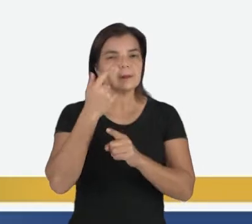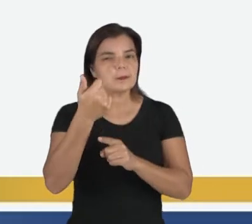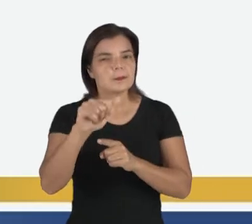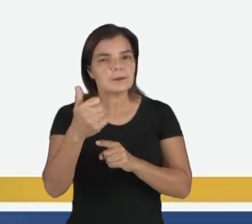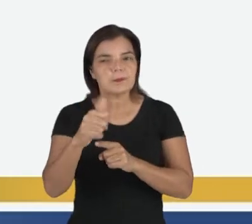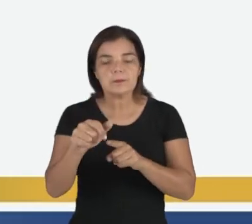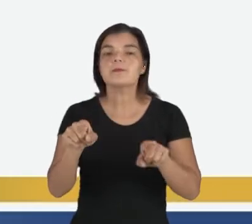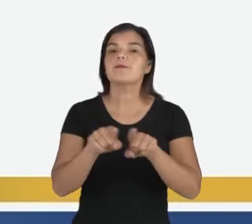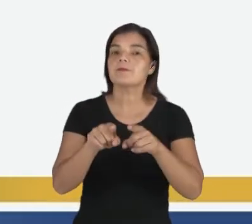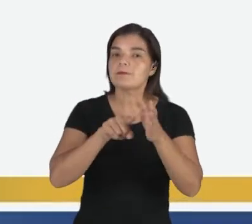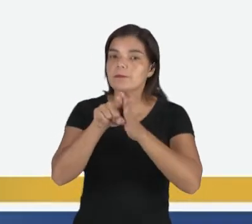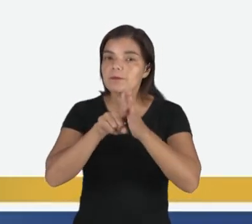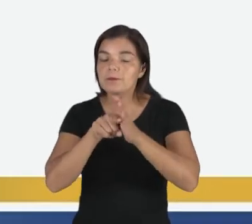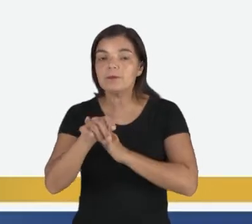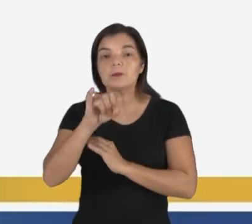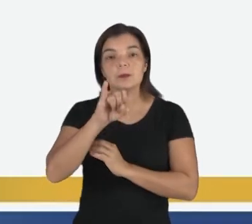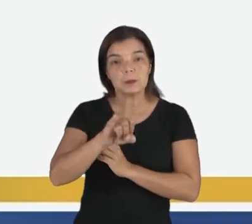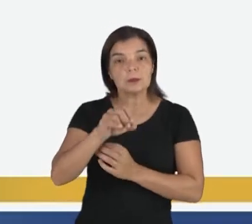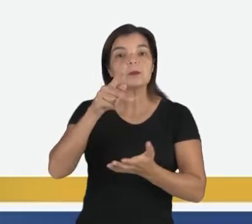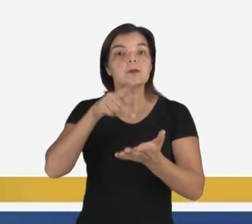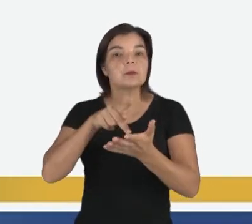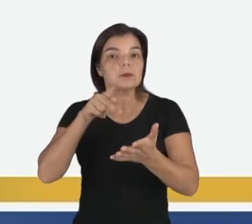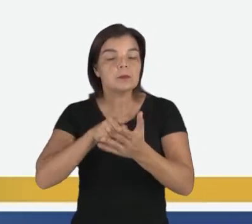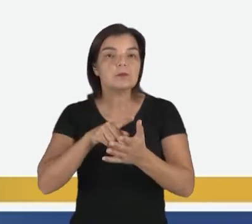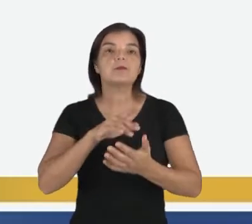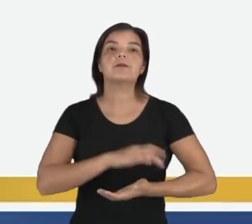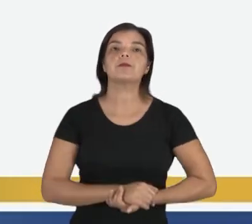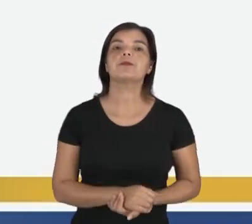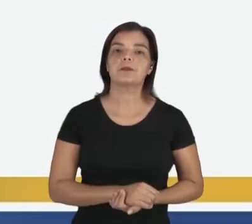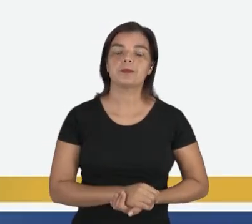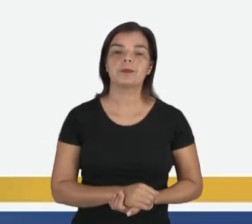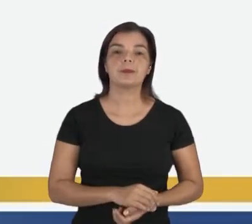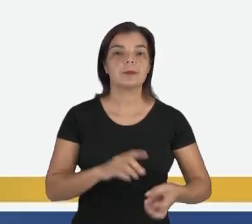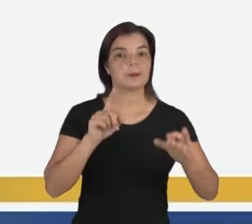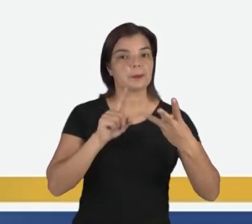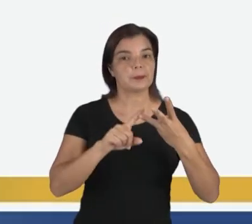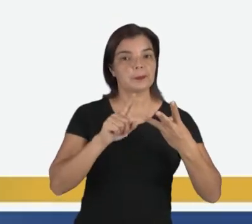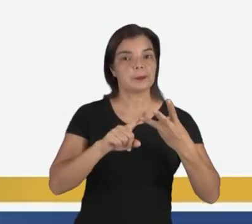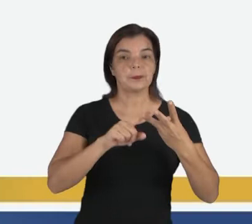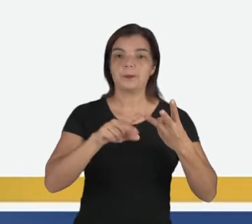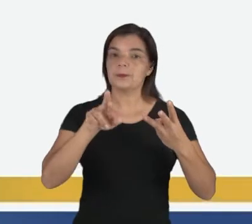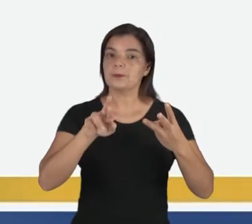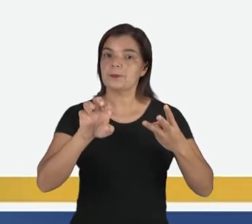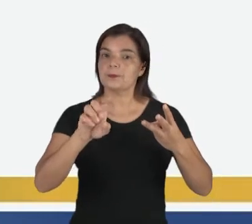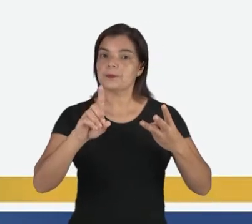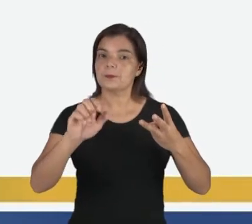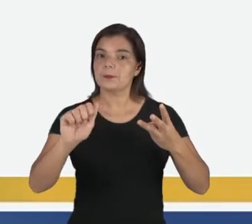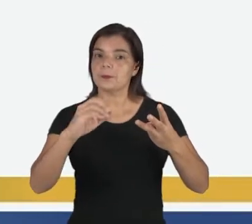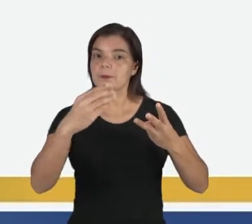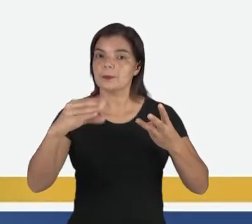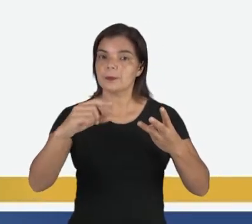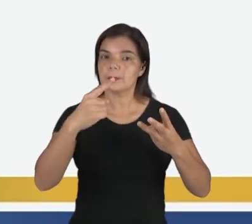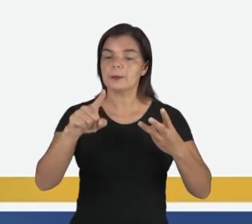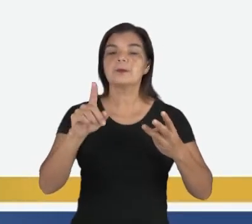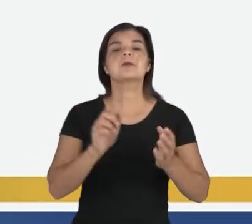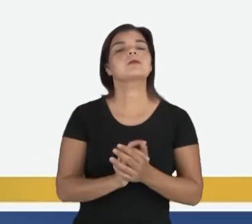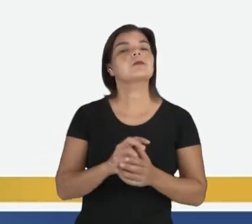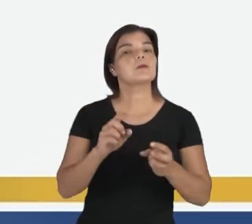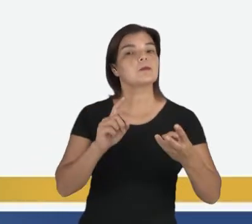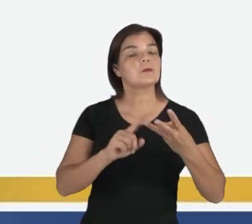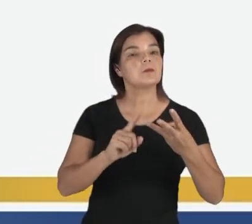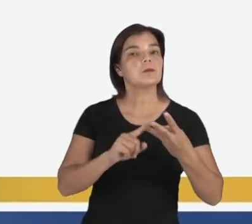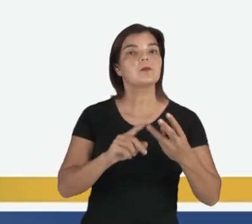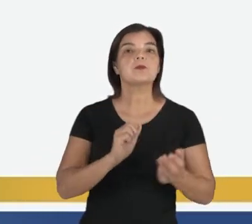os dados, verificar se as informações são verdadeiras. Redação faz parte aí da terceira